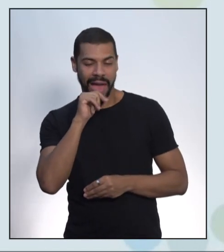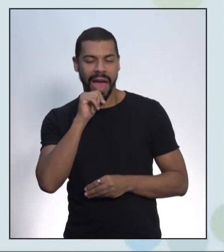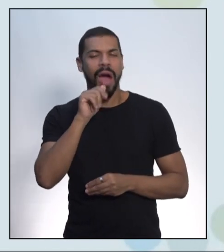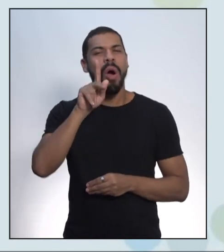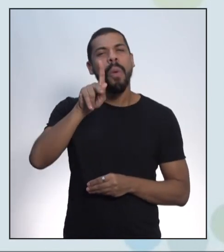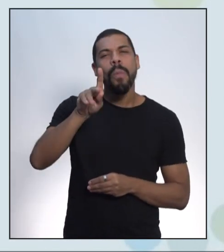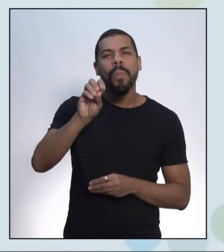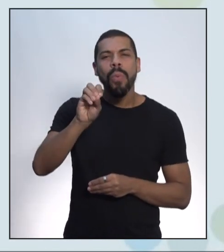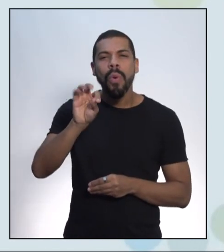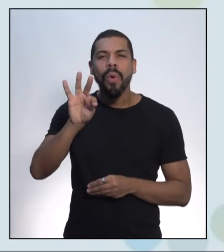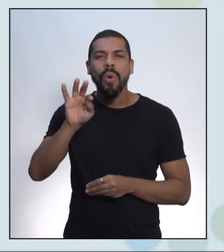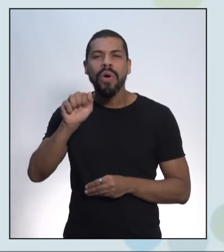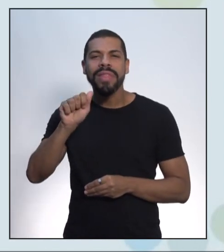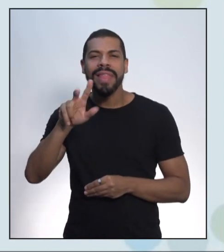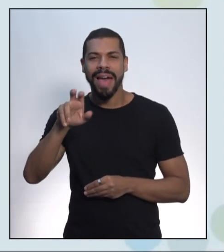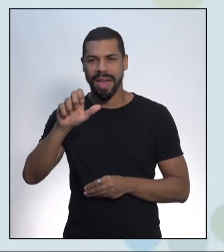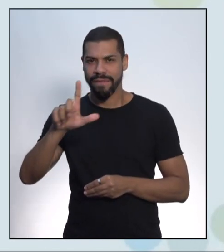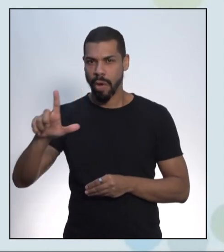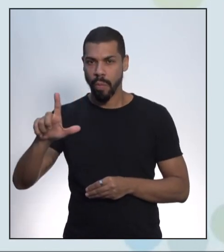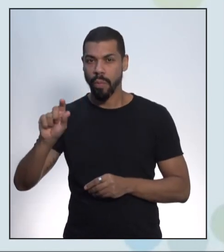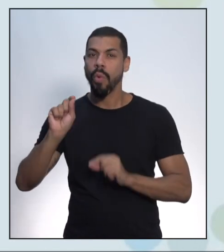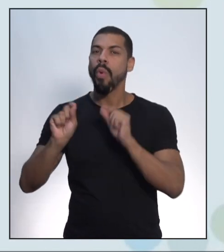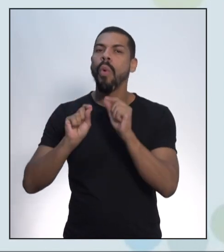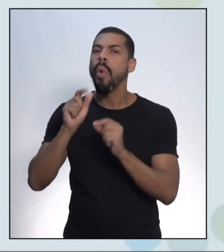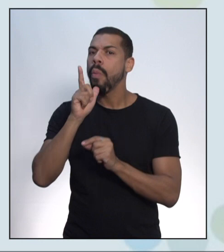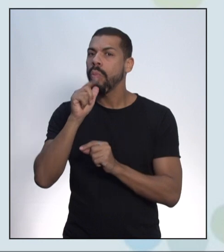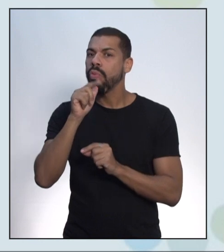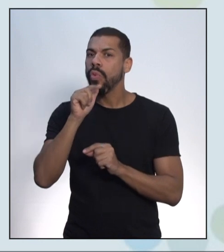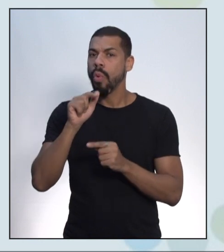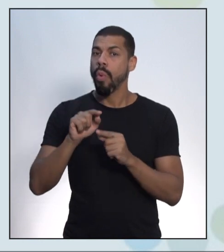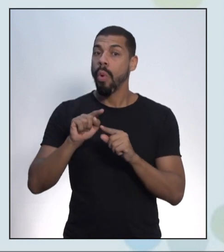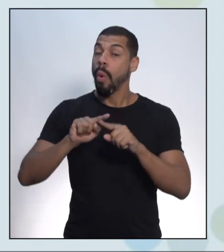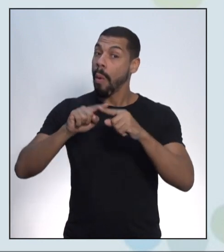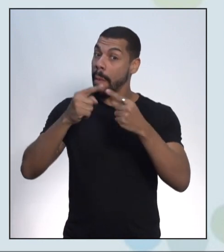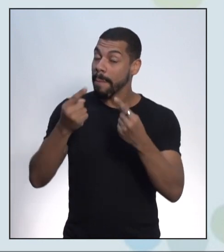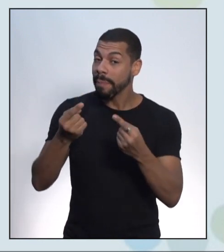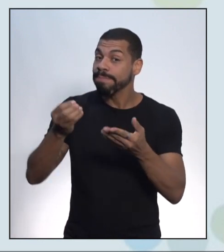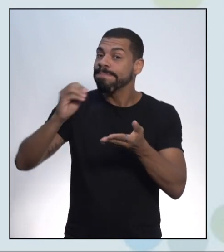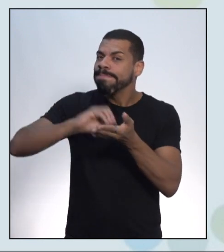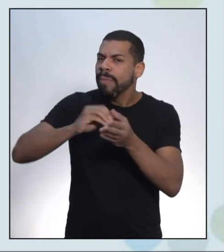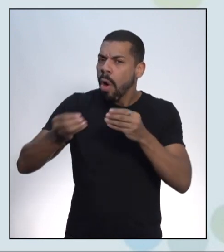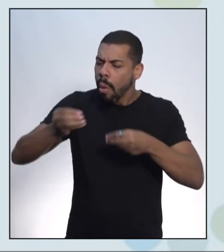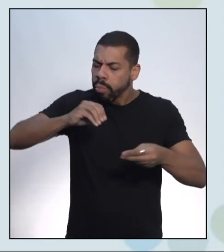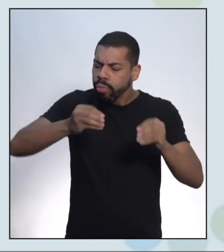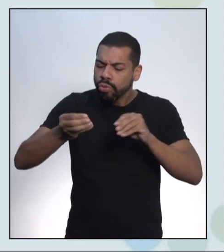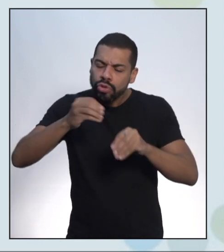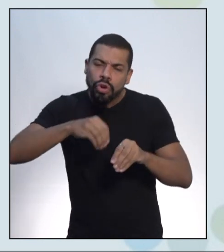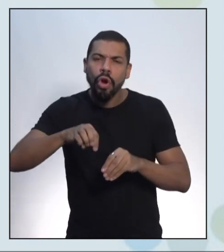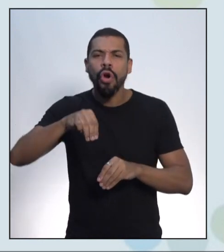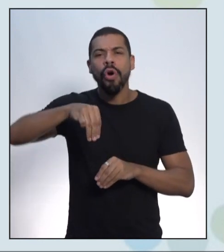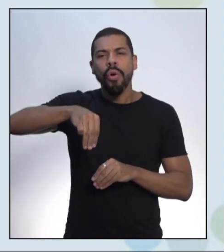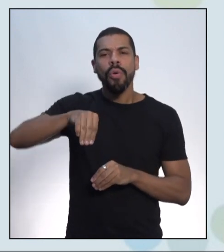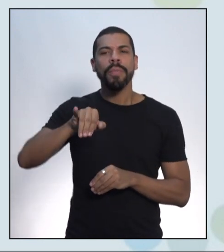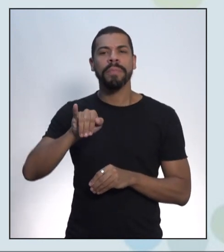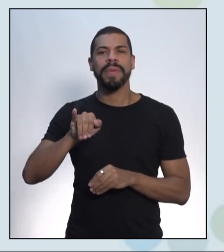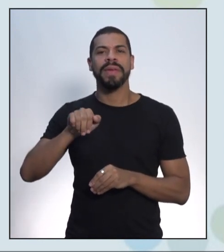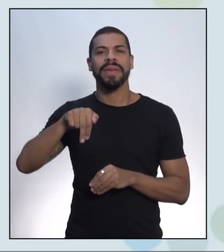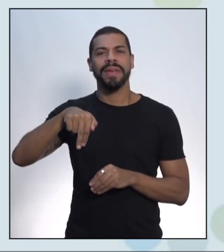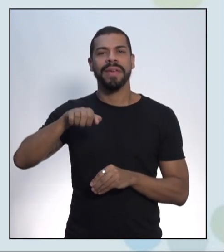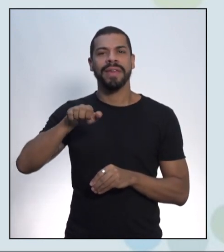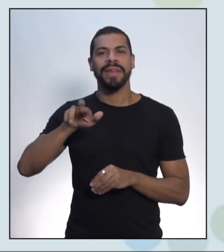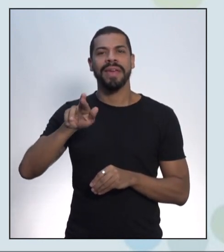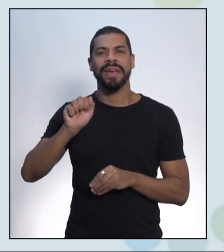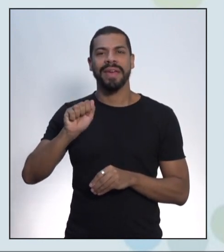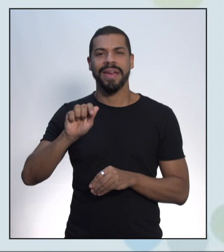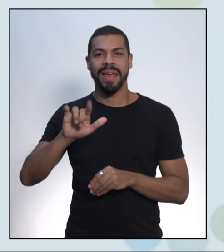contém substâncias, não contém substâncias nocivas à saúde, porém, existem vários minerais que são diluídos nela. E